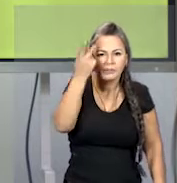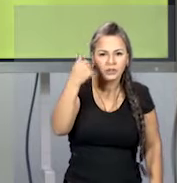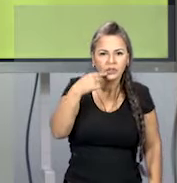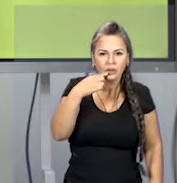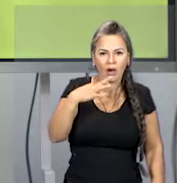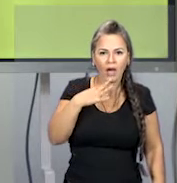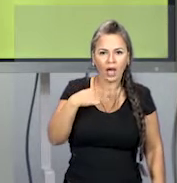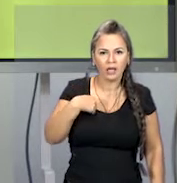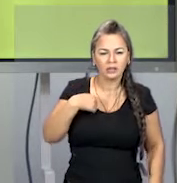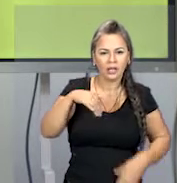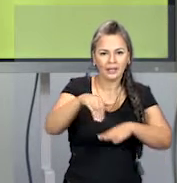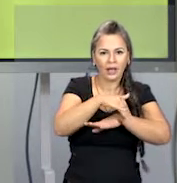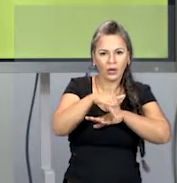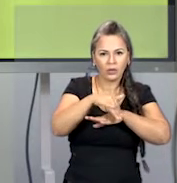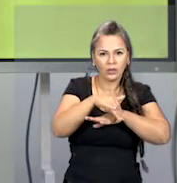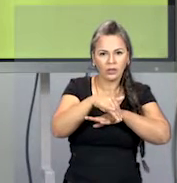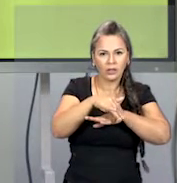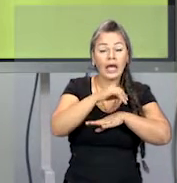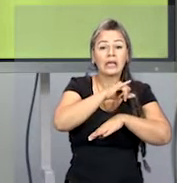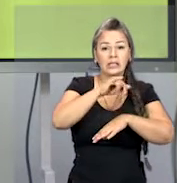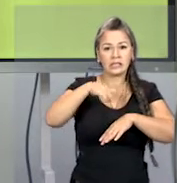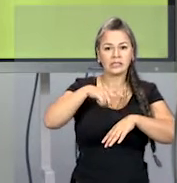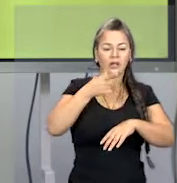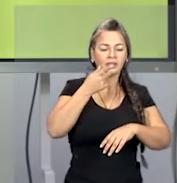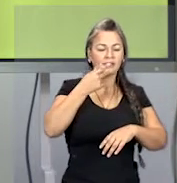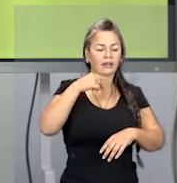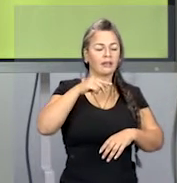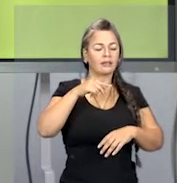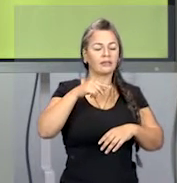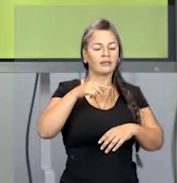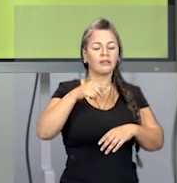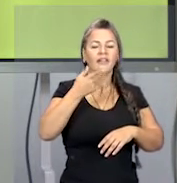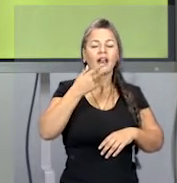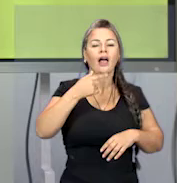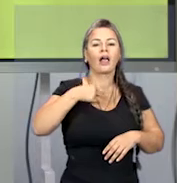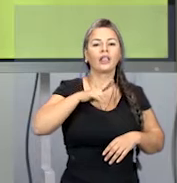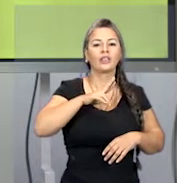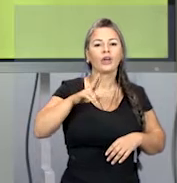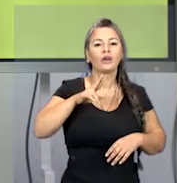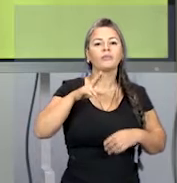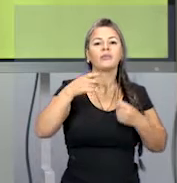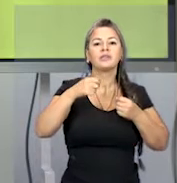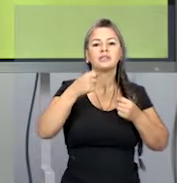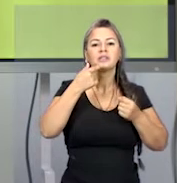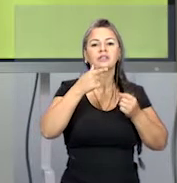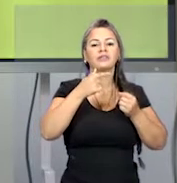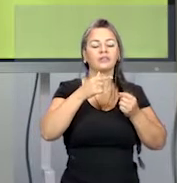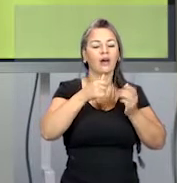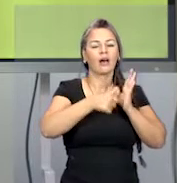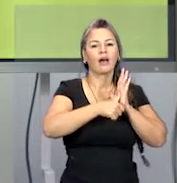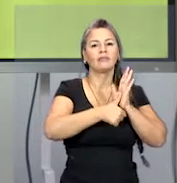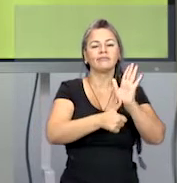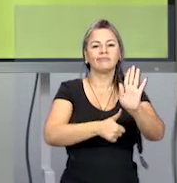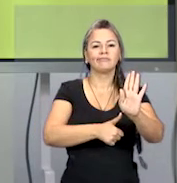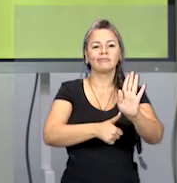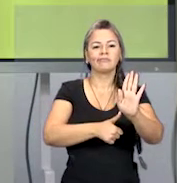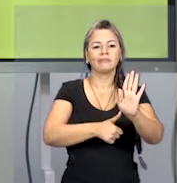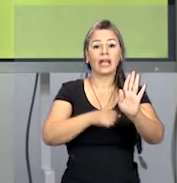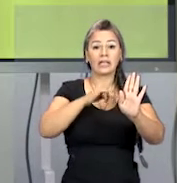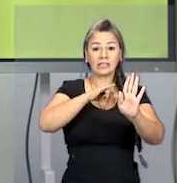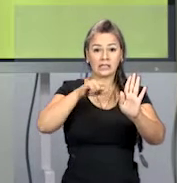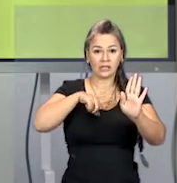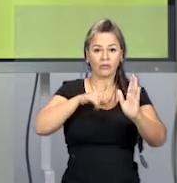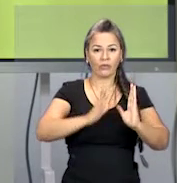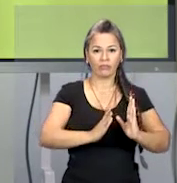ruas. Se eu quiser me identificar, eu tenho que apresentar um documento. Se eu vou entrar em um estabelecimento, eu tenho que me identificar sempre,